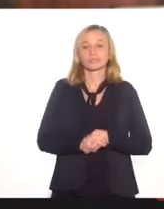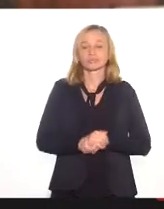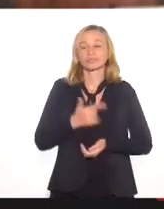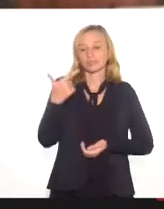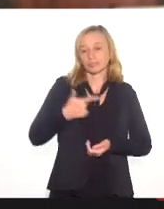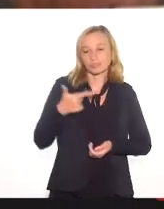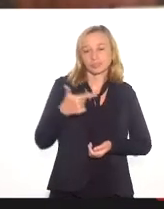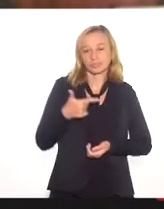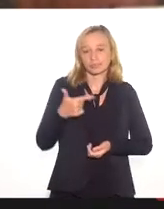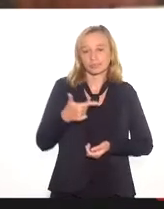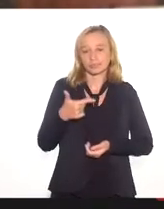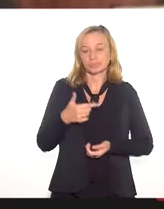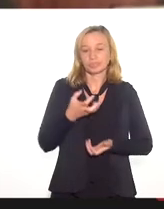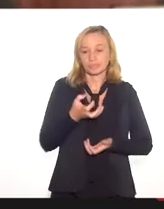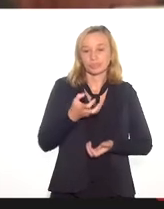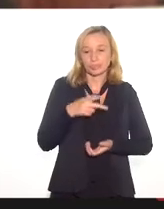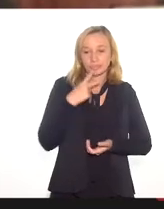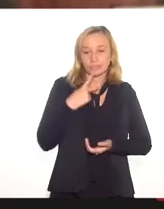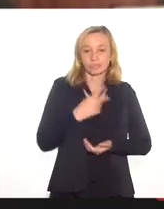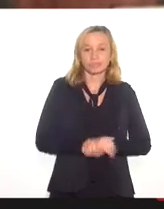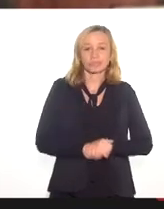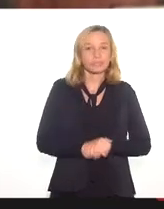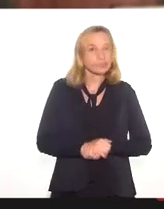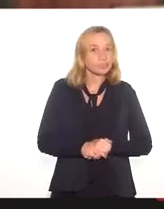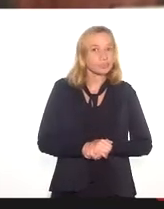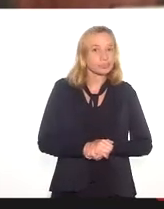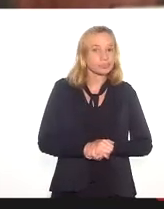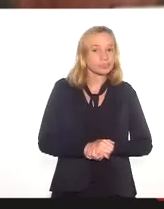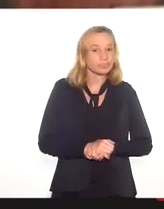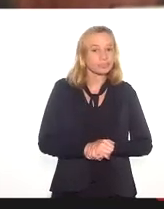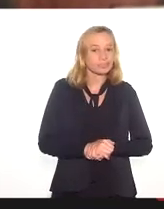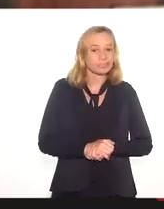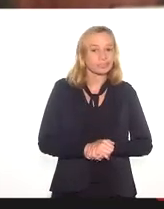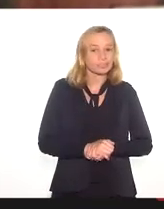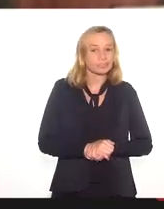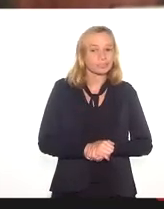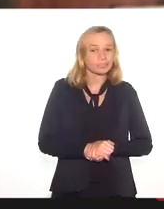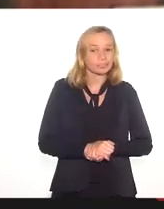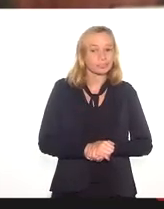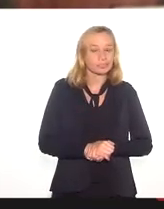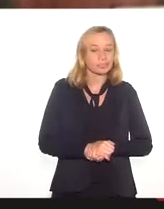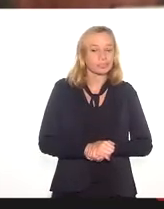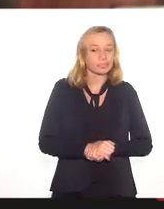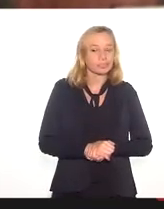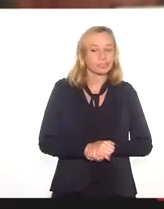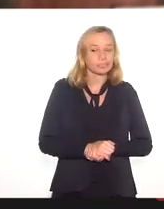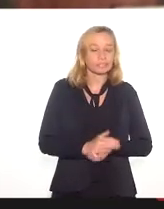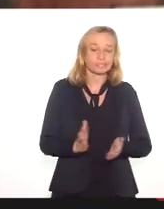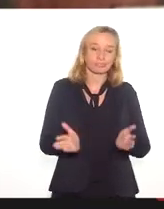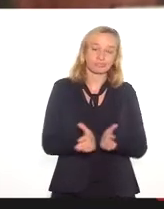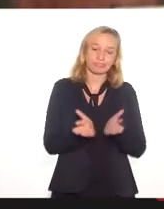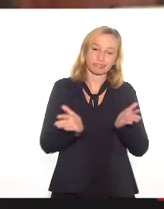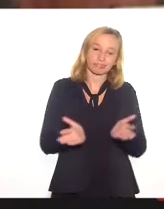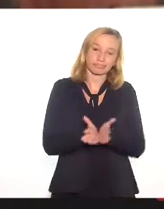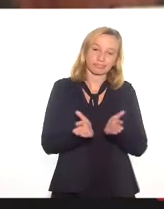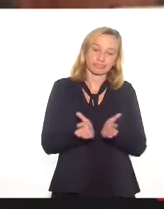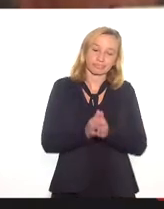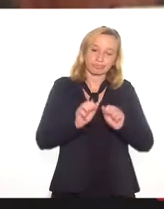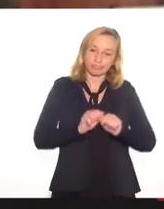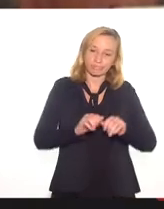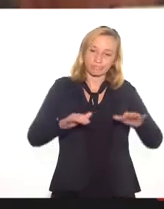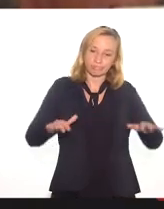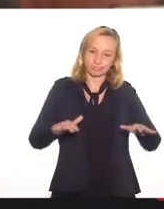segundo eixo que eu gostaria de tratar é sobre dimensões da pobreza multidimensional.